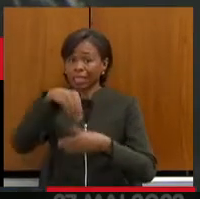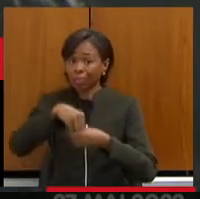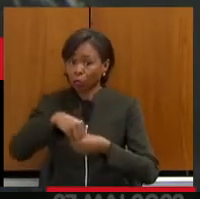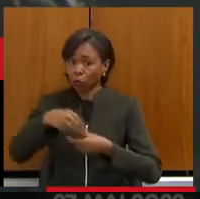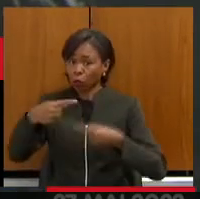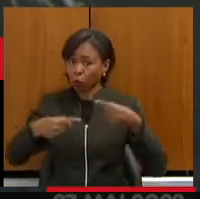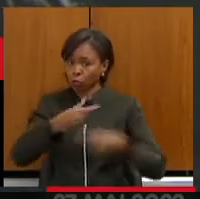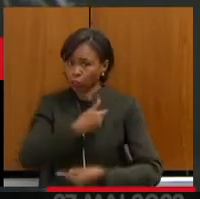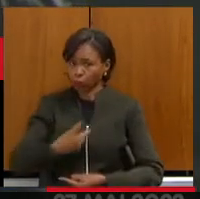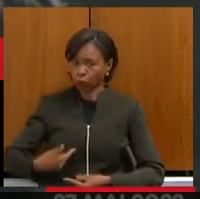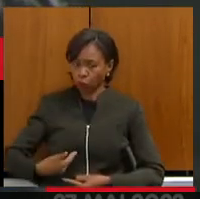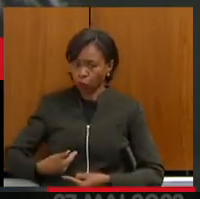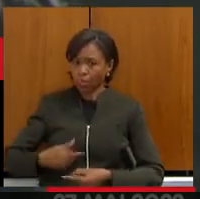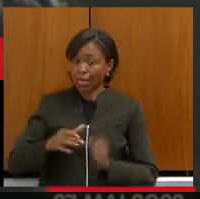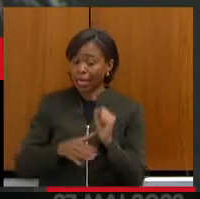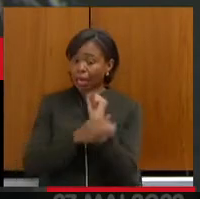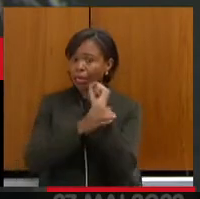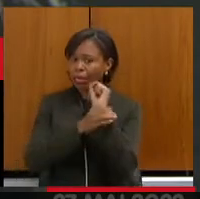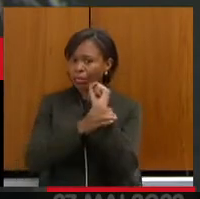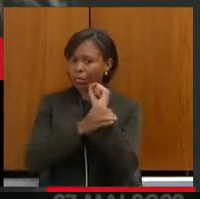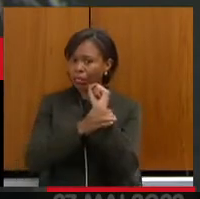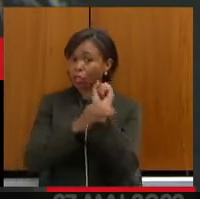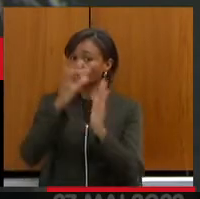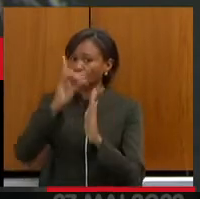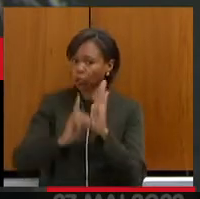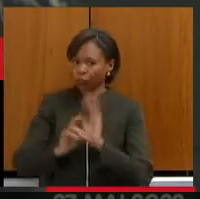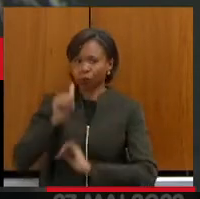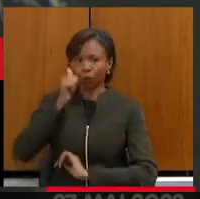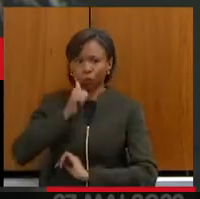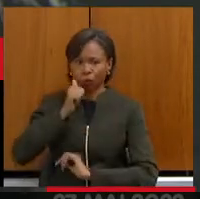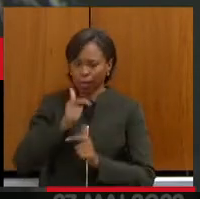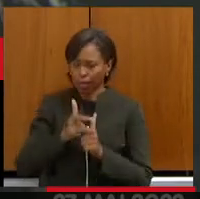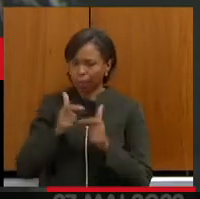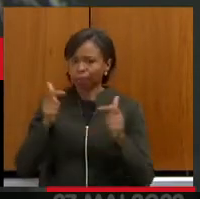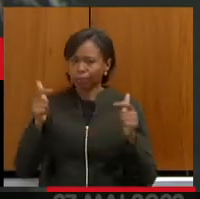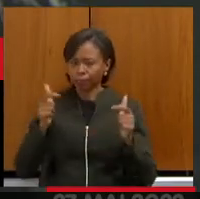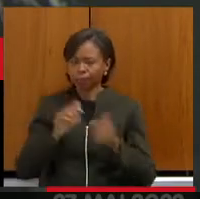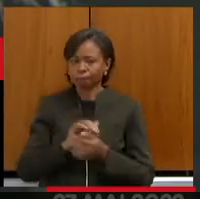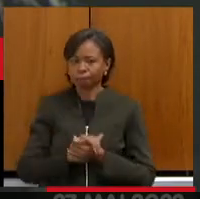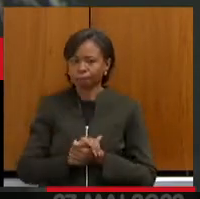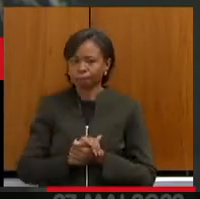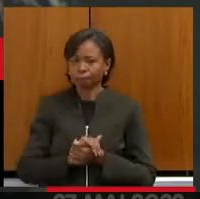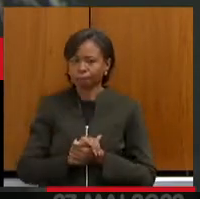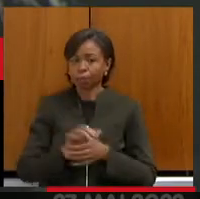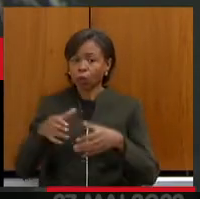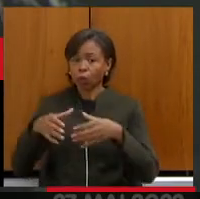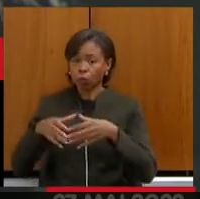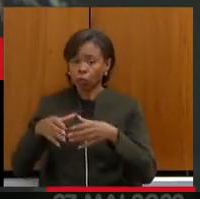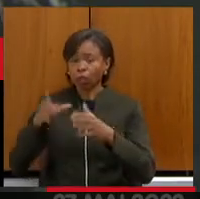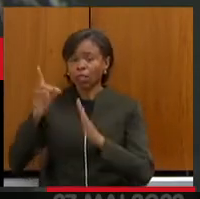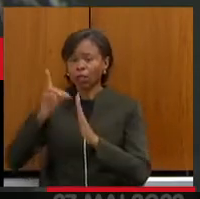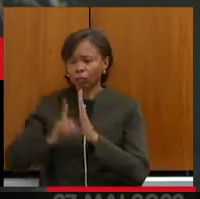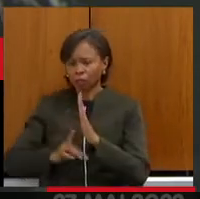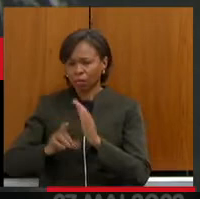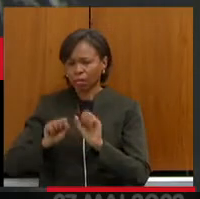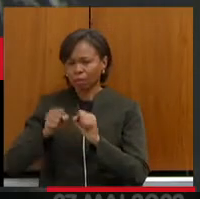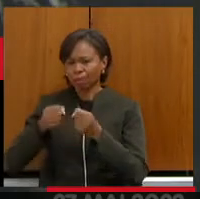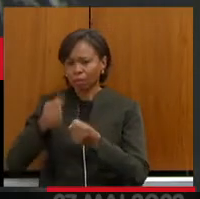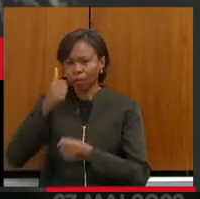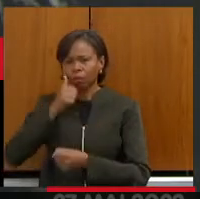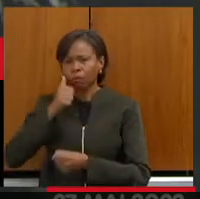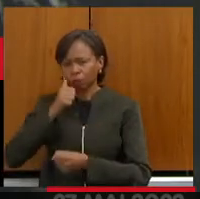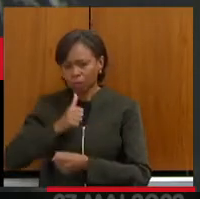ampliam os direitos das mulheres a comissão de defesa dos direitos da mulher ao longo de sua história